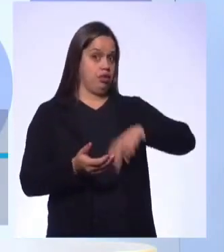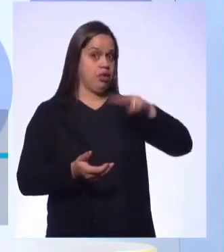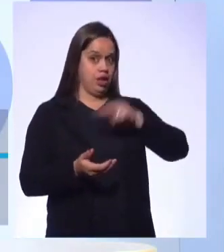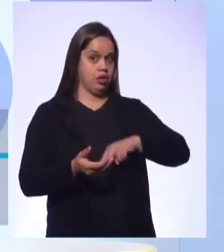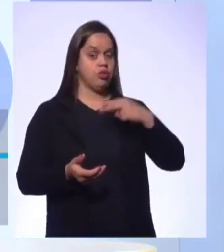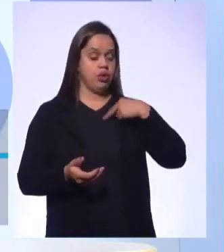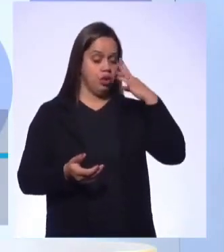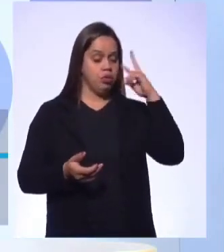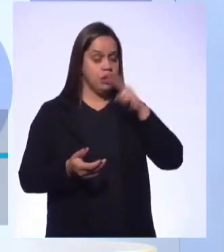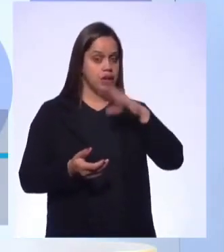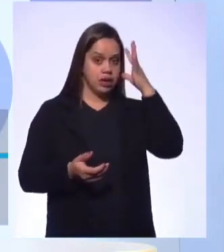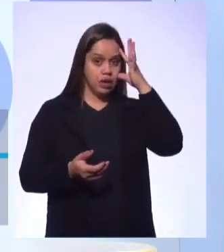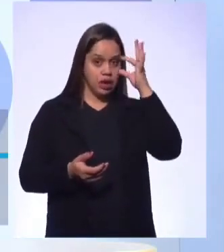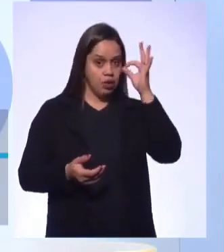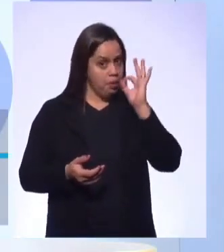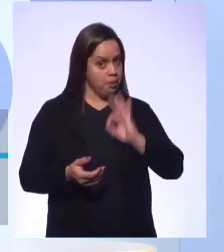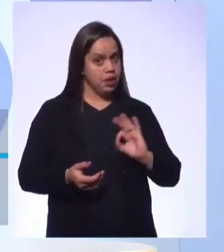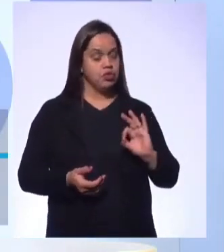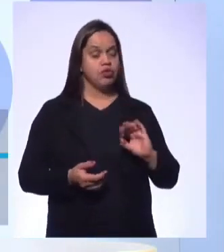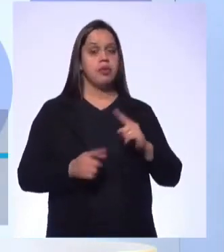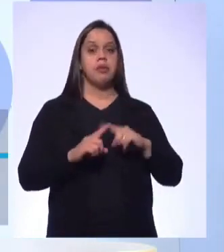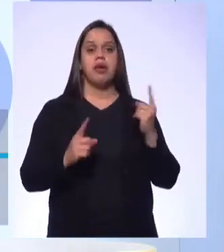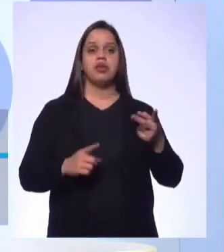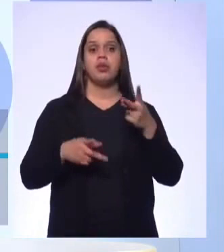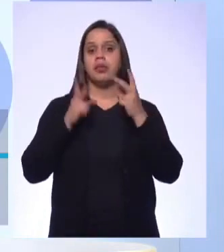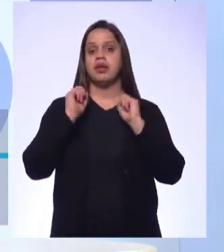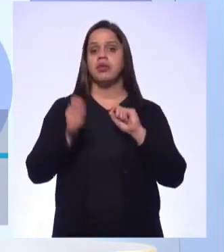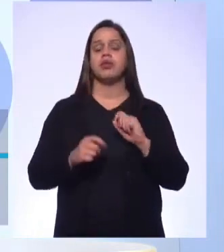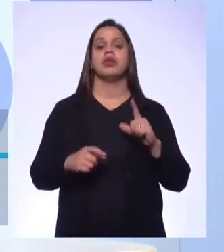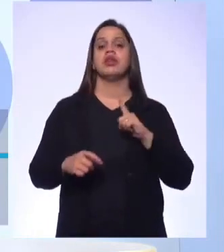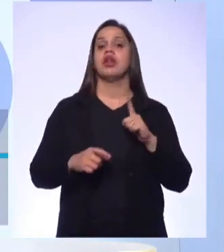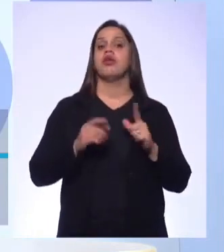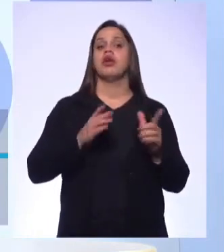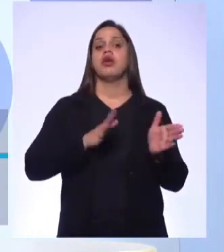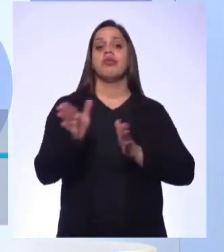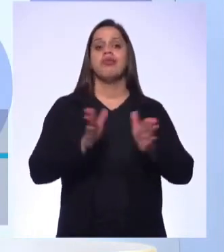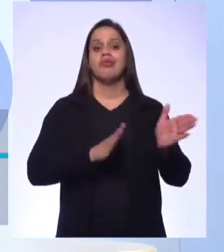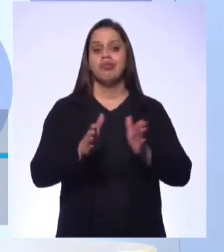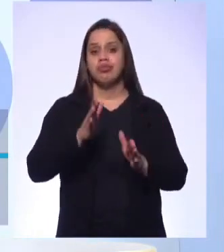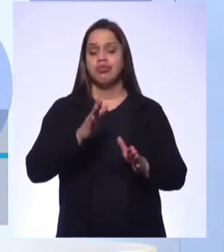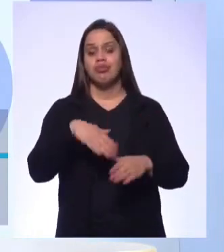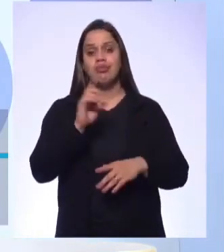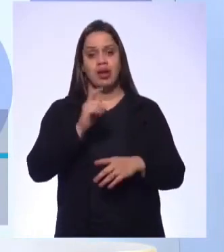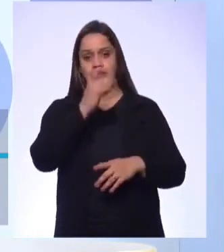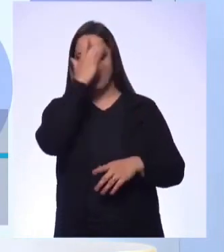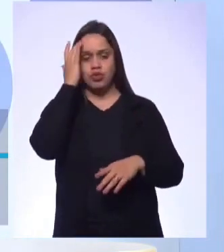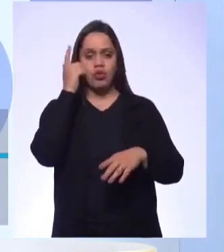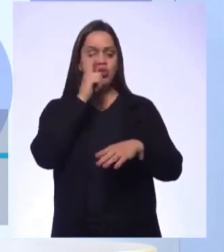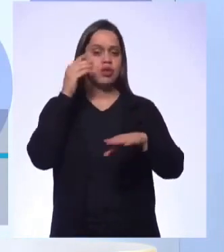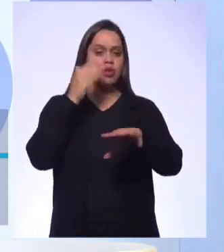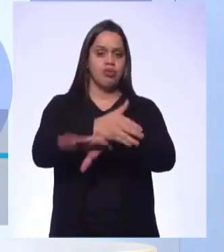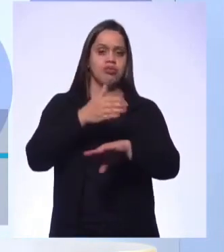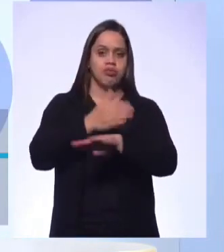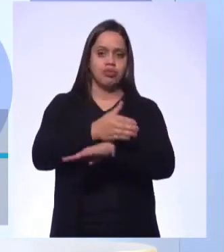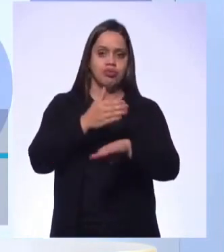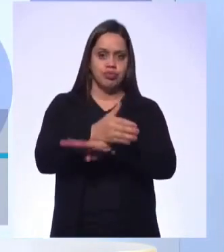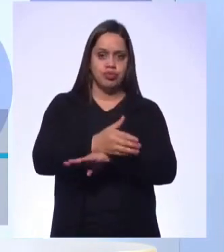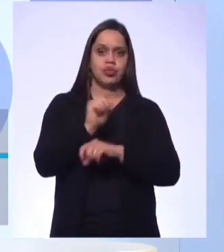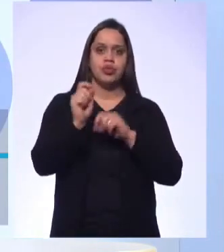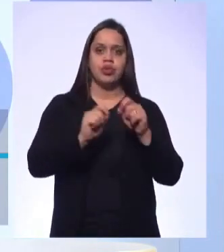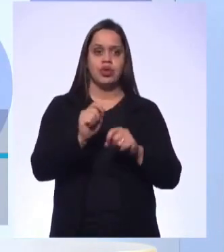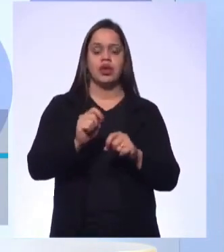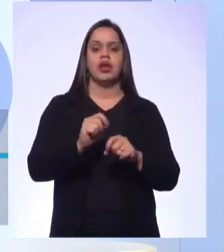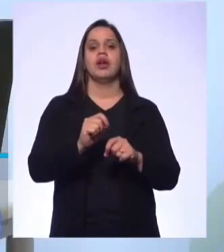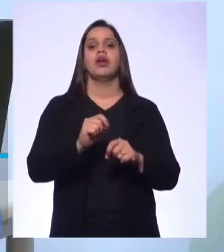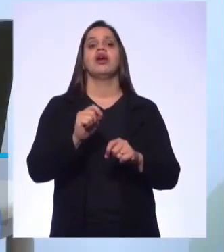essa. Mas a gente percebe isso, que houve uma passagem maior de pessoas. Então, significa o quê? Isso também?